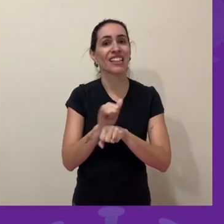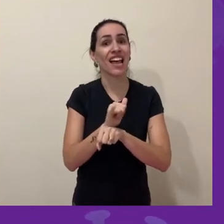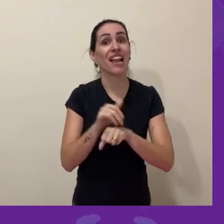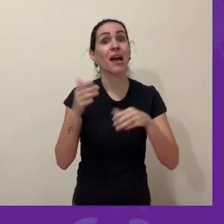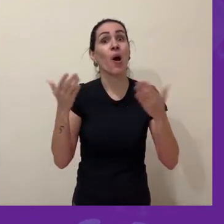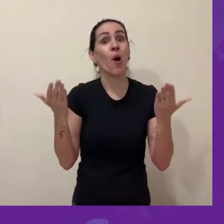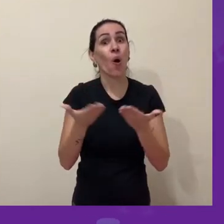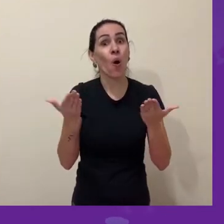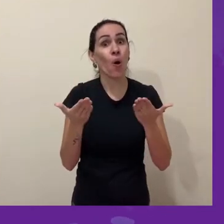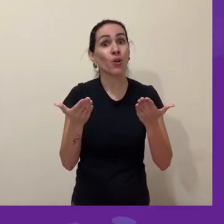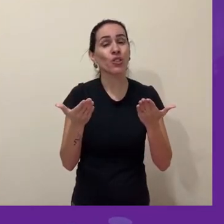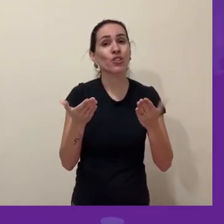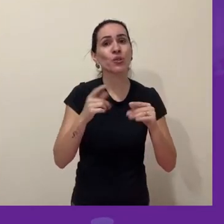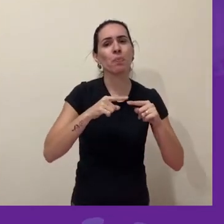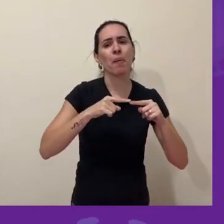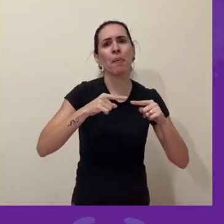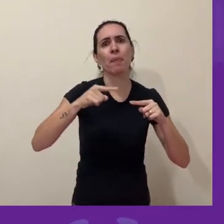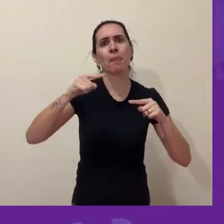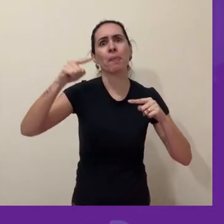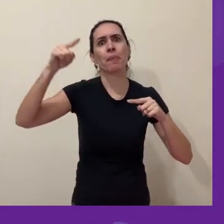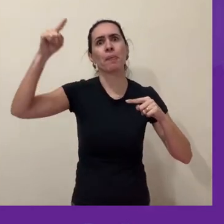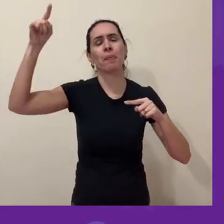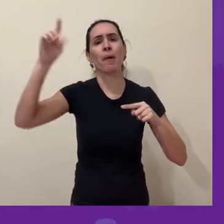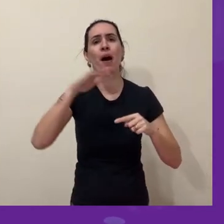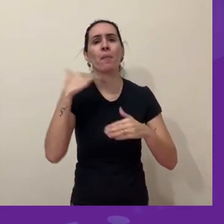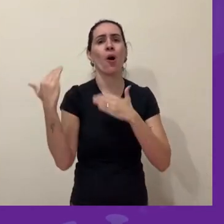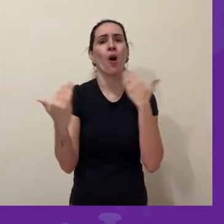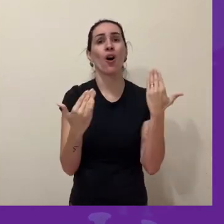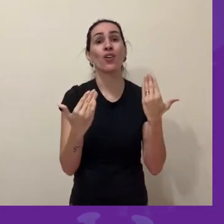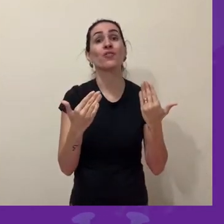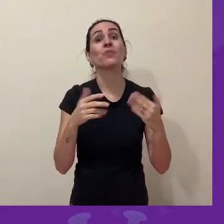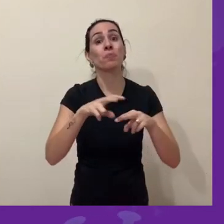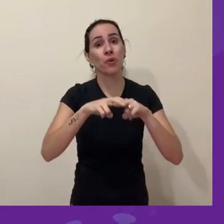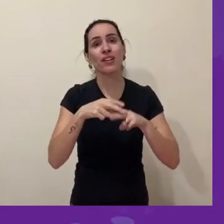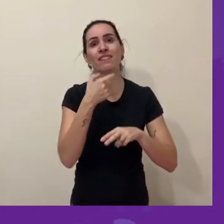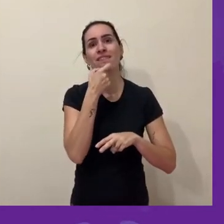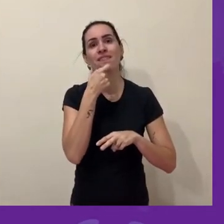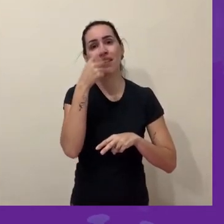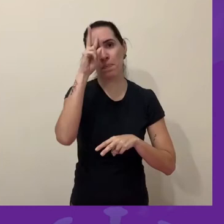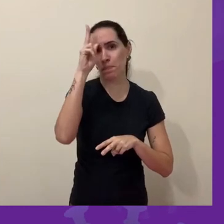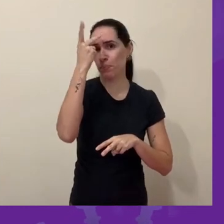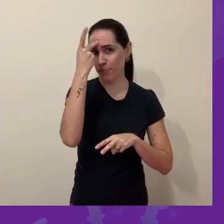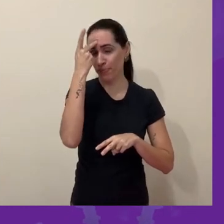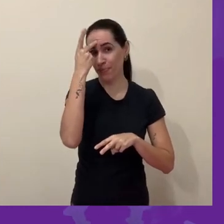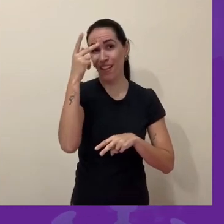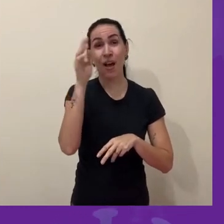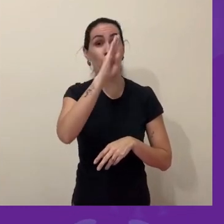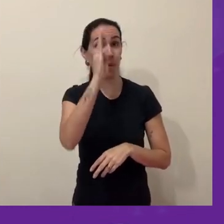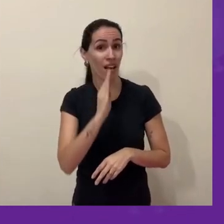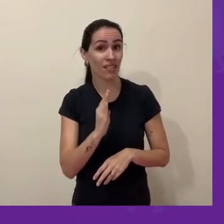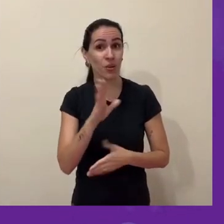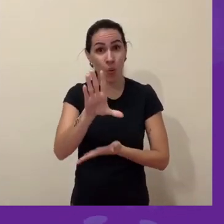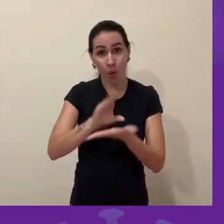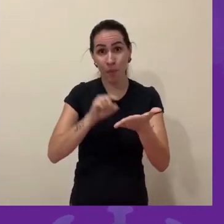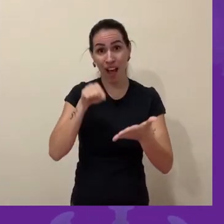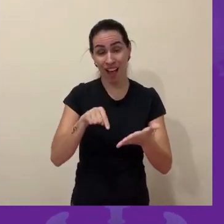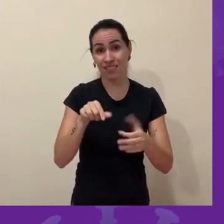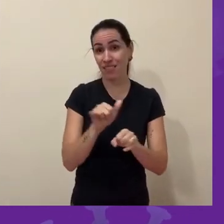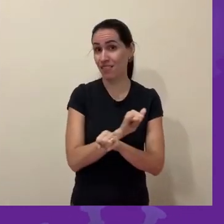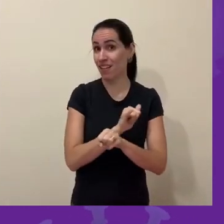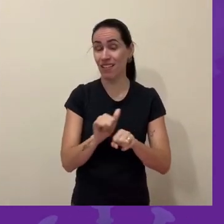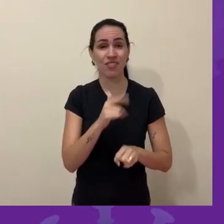está com uma das maiores taxas de mortalidade do mundo. No Brasil, eu acho inviável uma estratégia